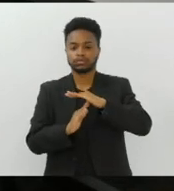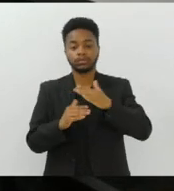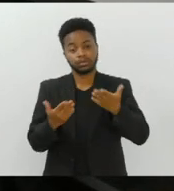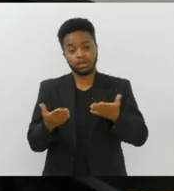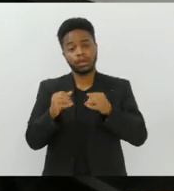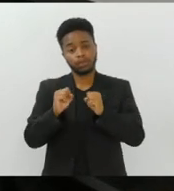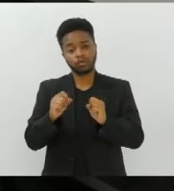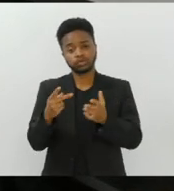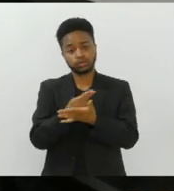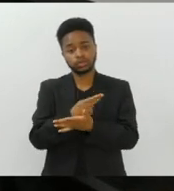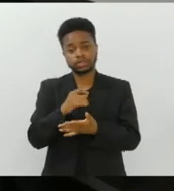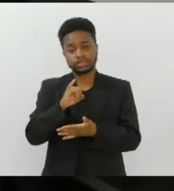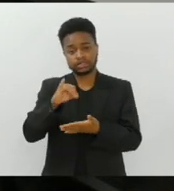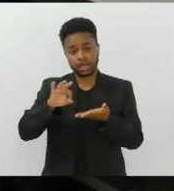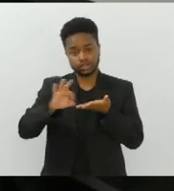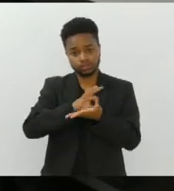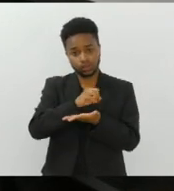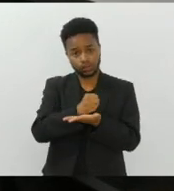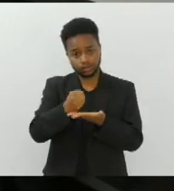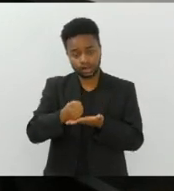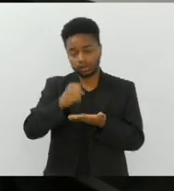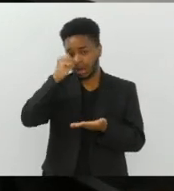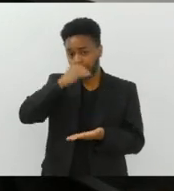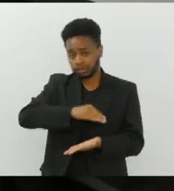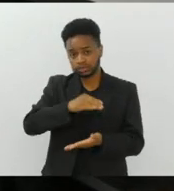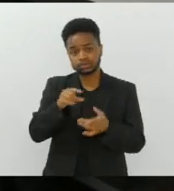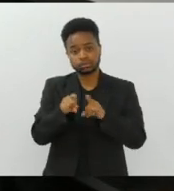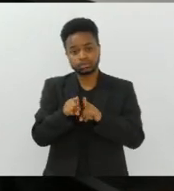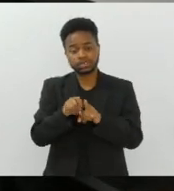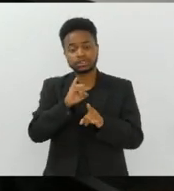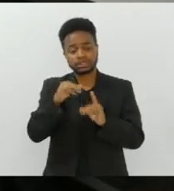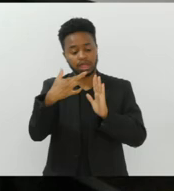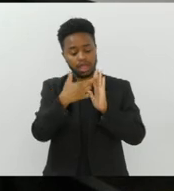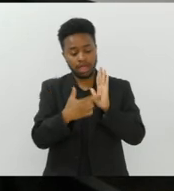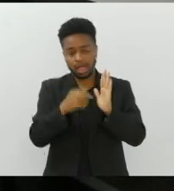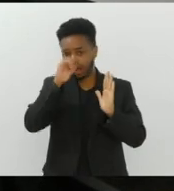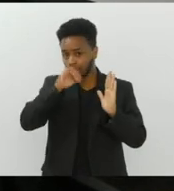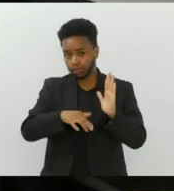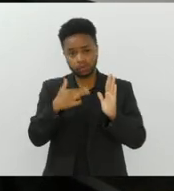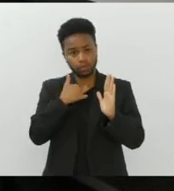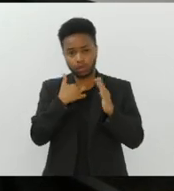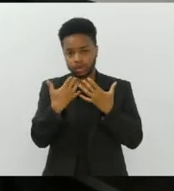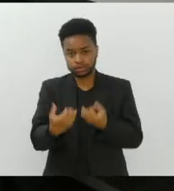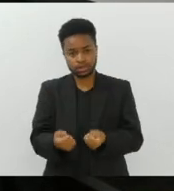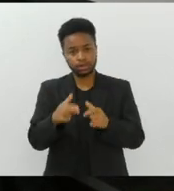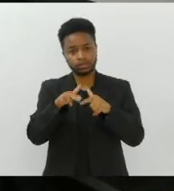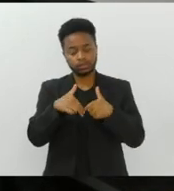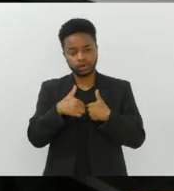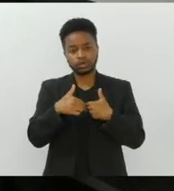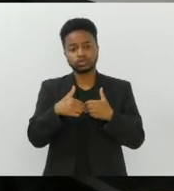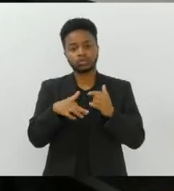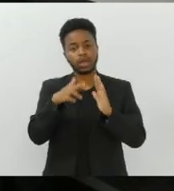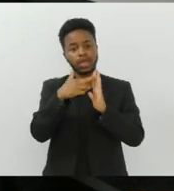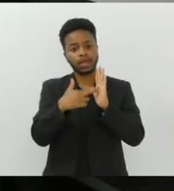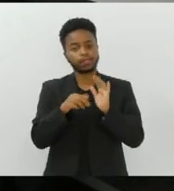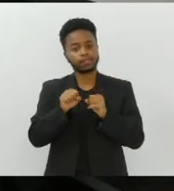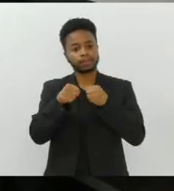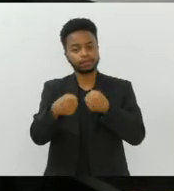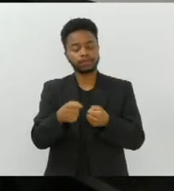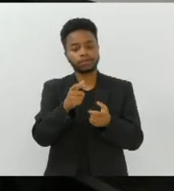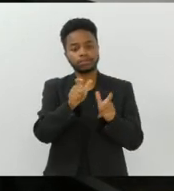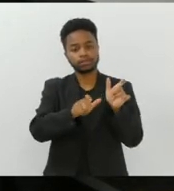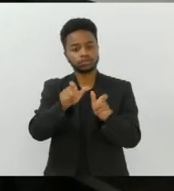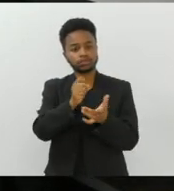nos contratos assinados, e cláusulas abusivas não podem ser aceitas por força do Código de Defesa do Consumidor, mesmo em relação a